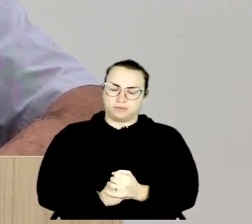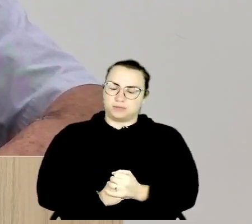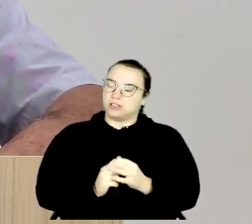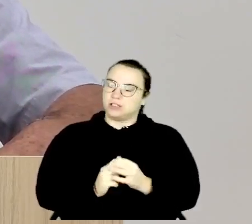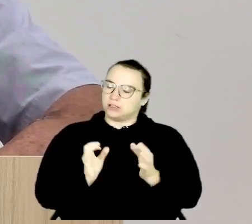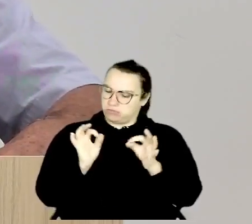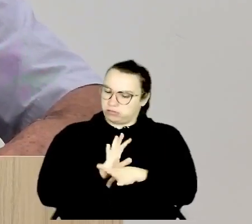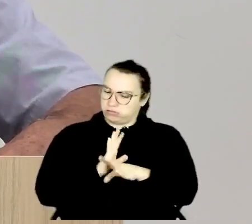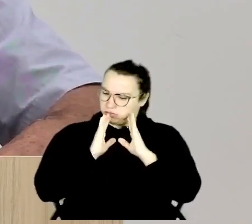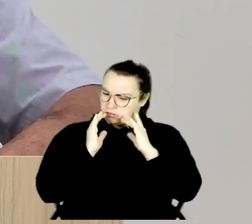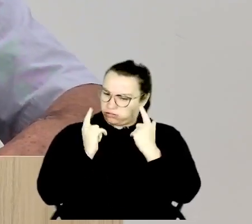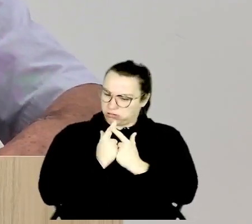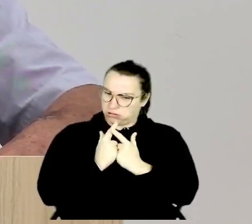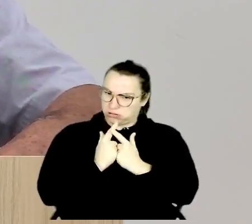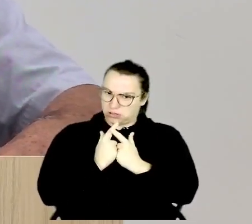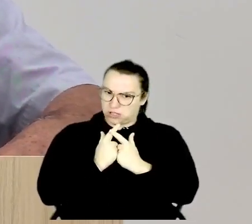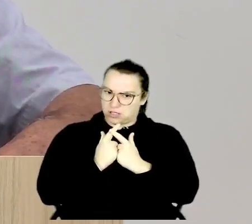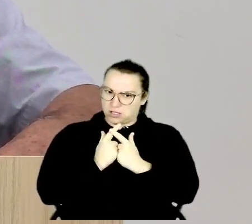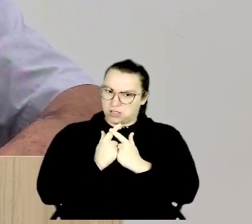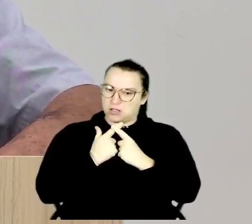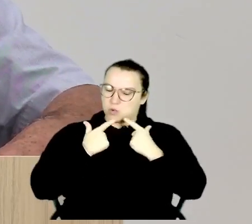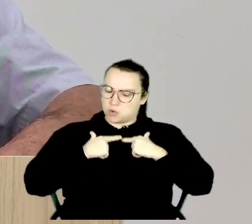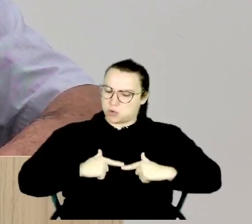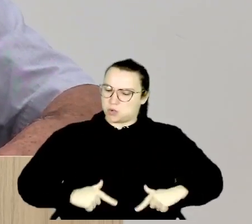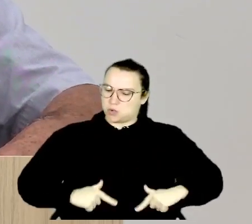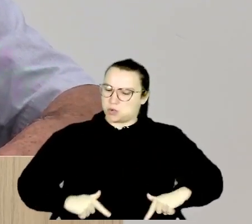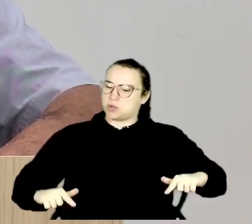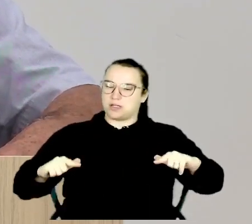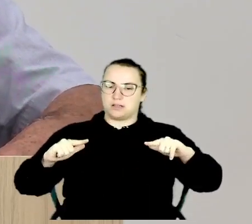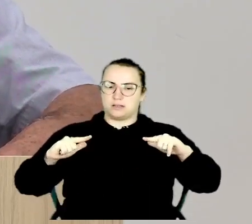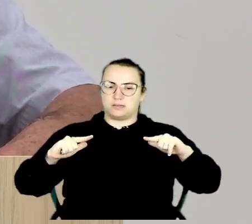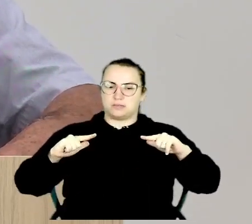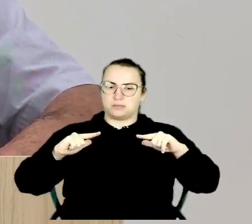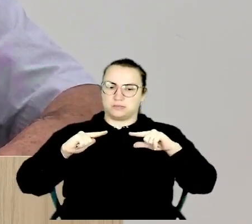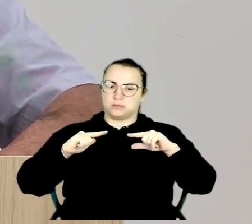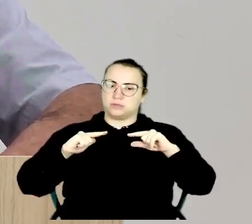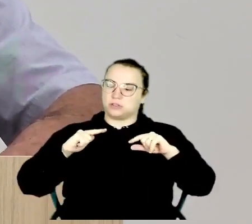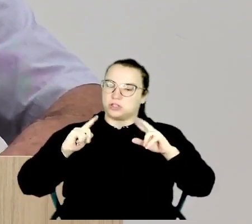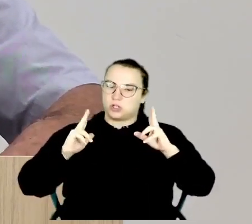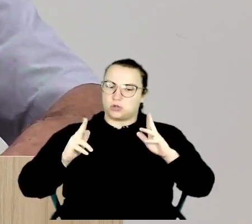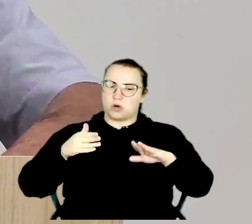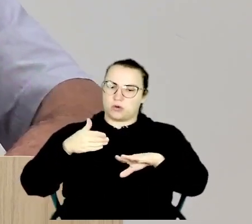tão limpo, tão transparente quanto entrei. Muito obrigado.